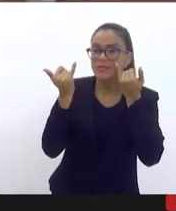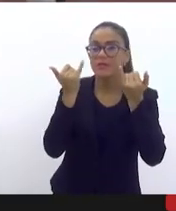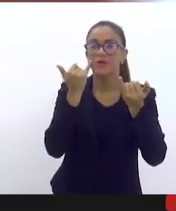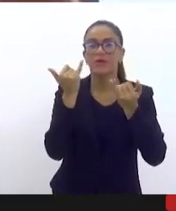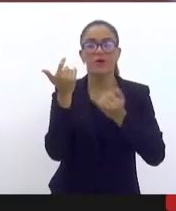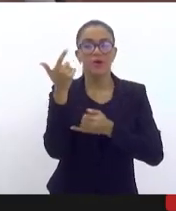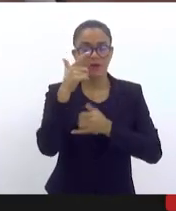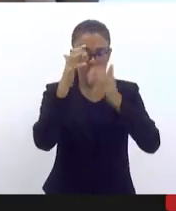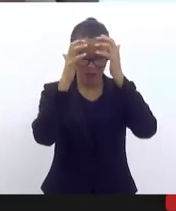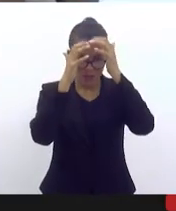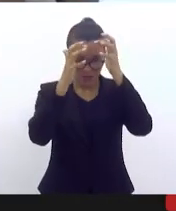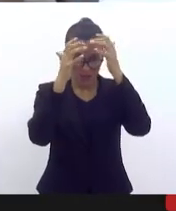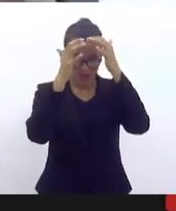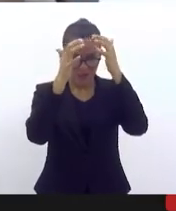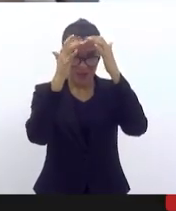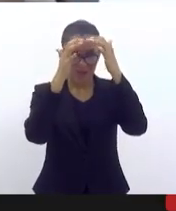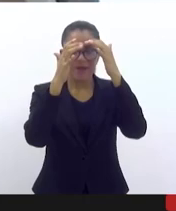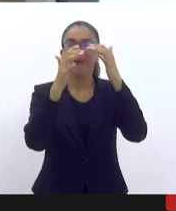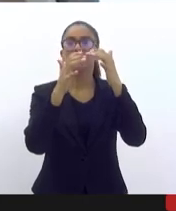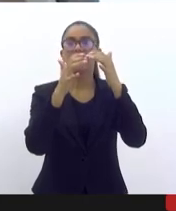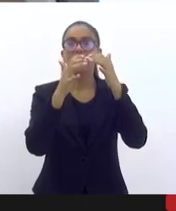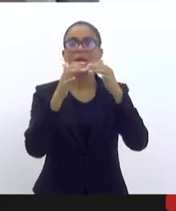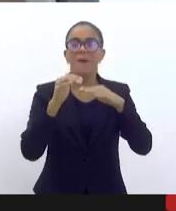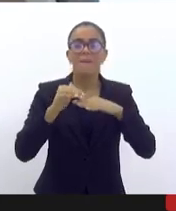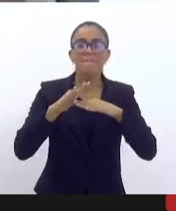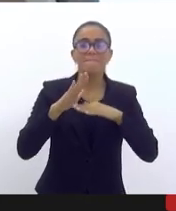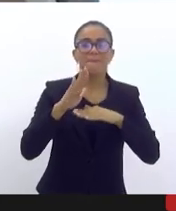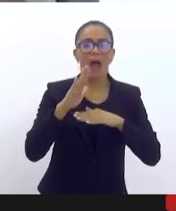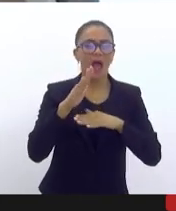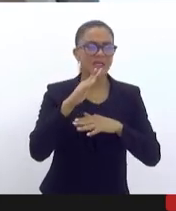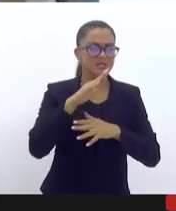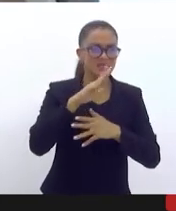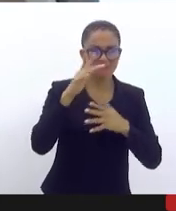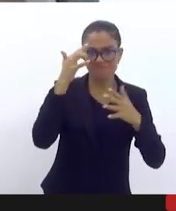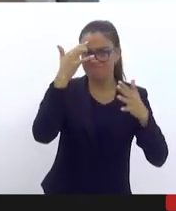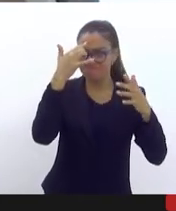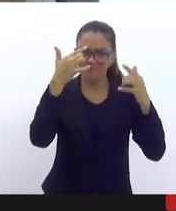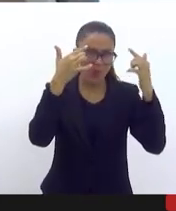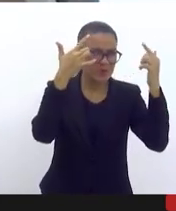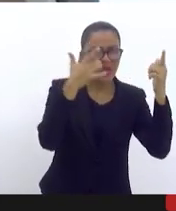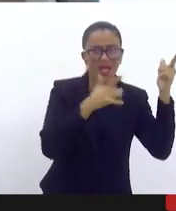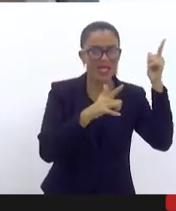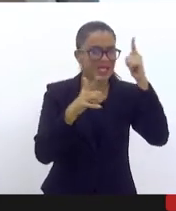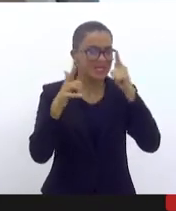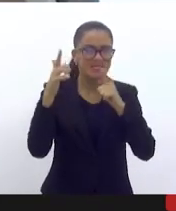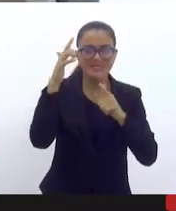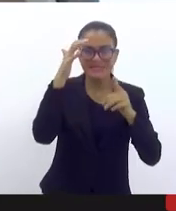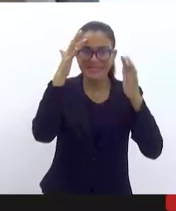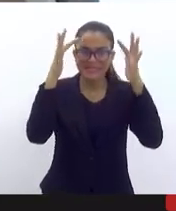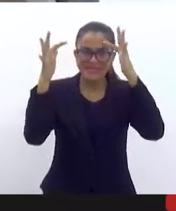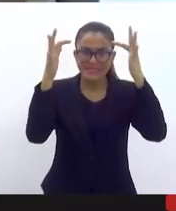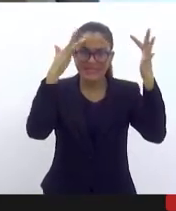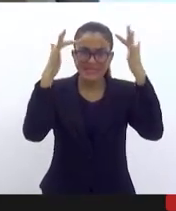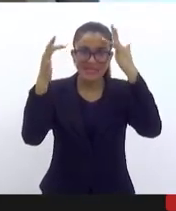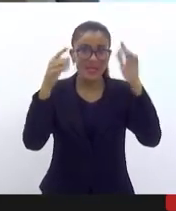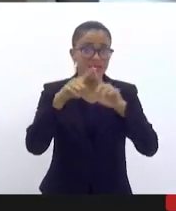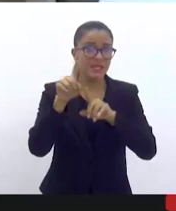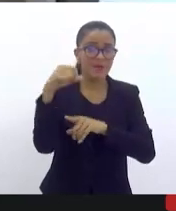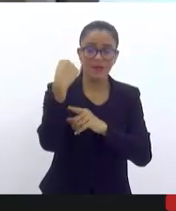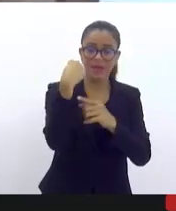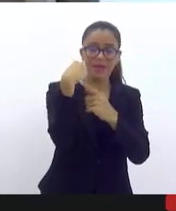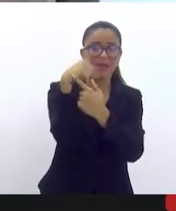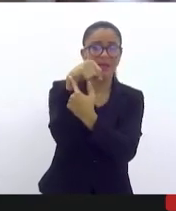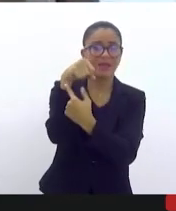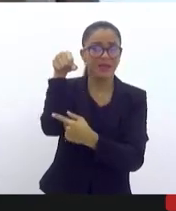cognitivamente Fica ali mas desorganizada como eu interfiro também no cerebelo pessoa